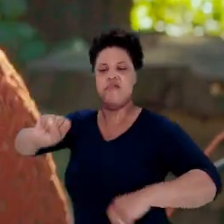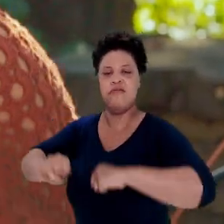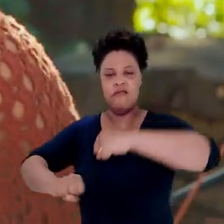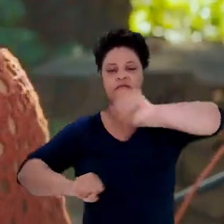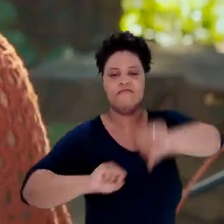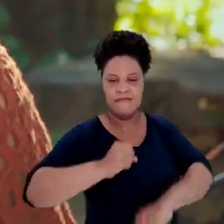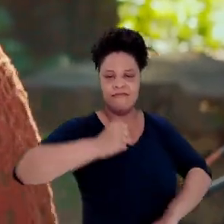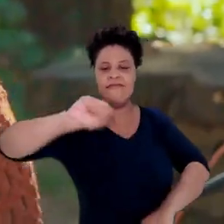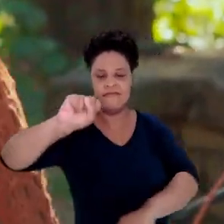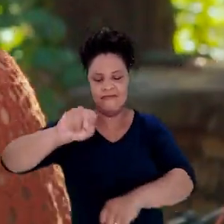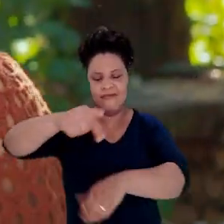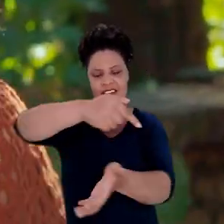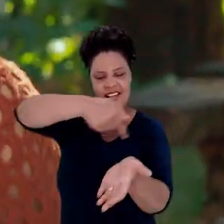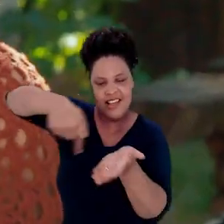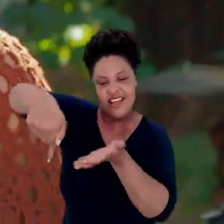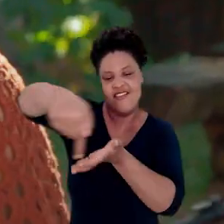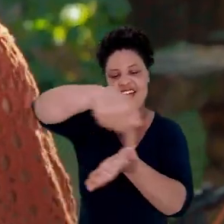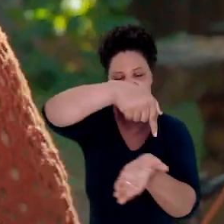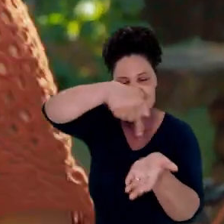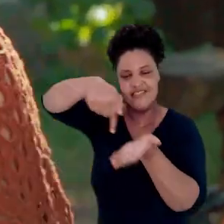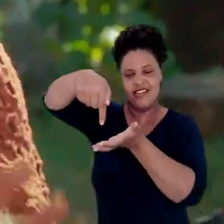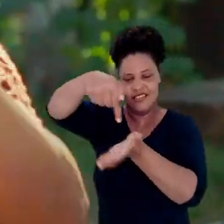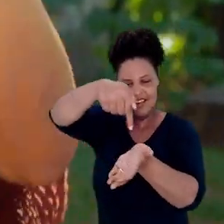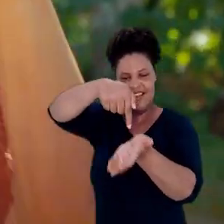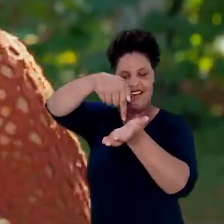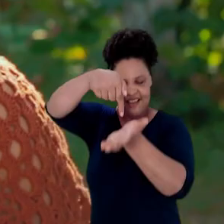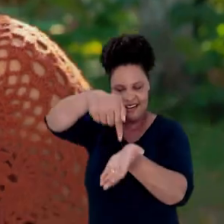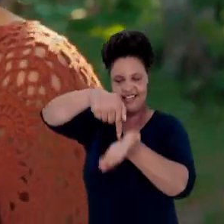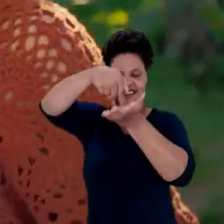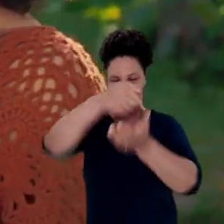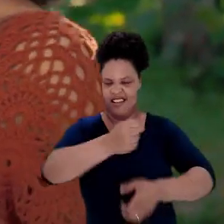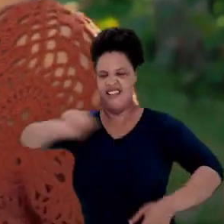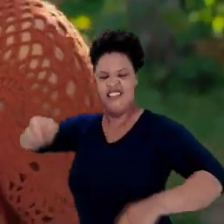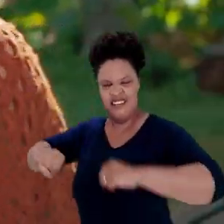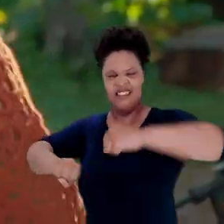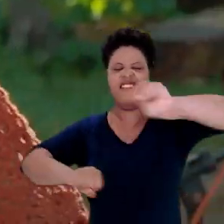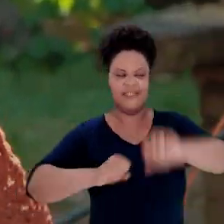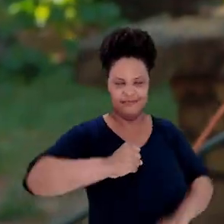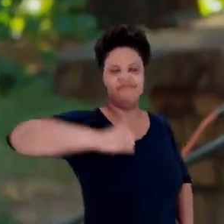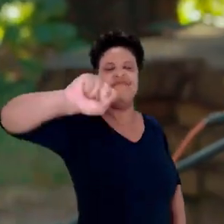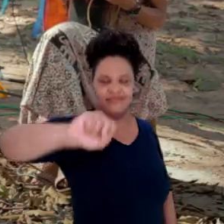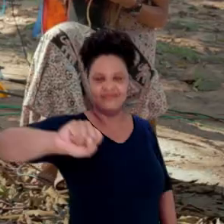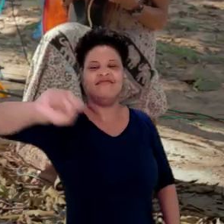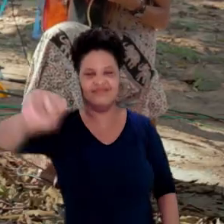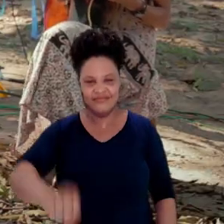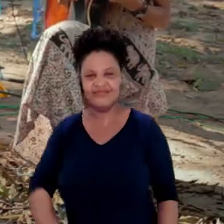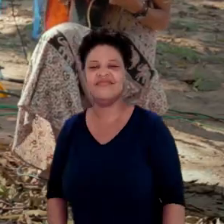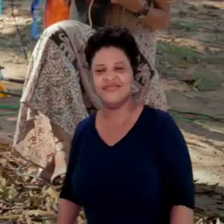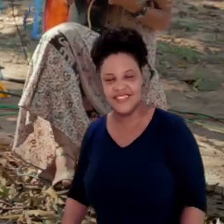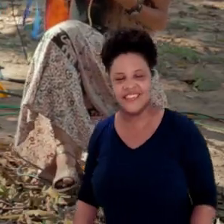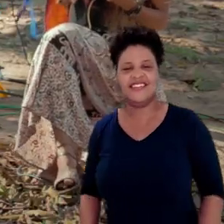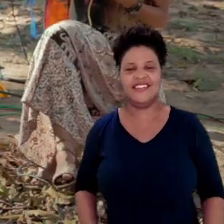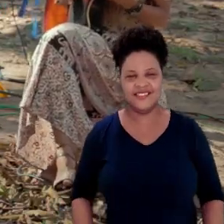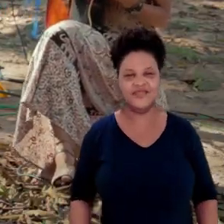Angola, Angola, Angola, Angola, ei, negro veio da senzala, senhorzinho.